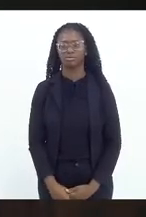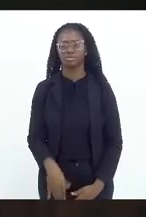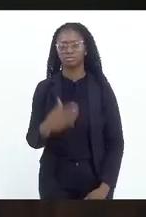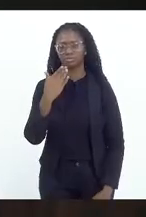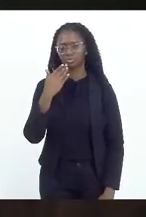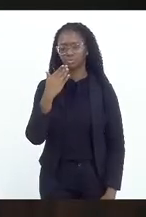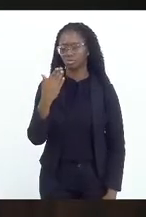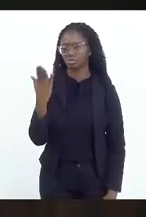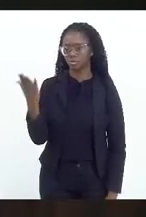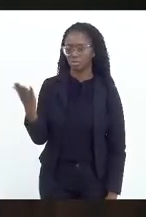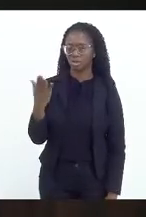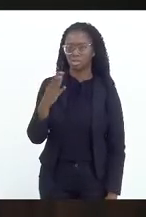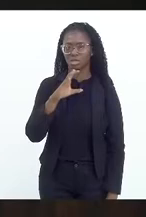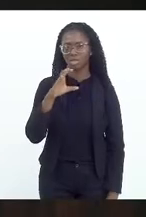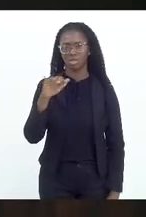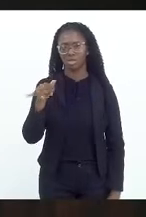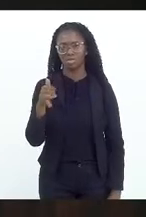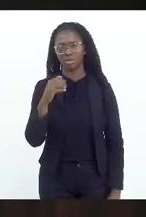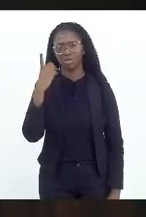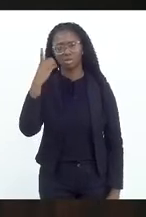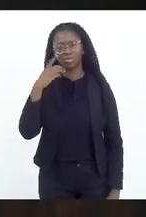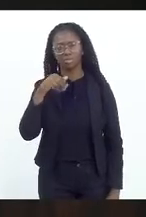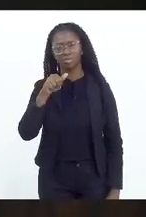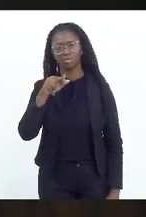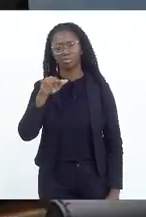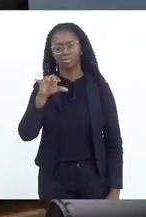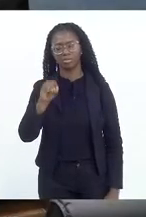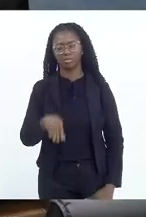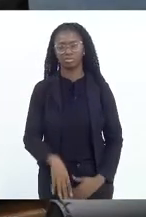CCJ, deputado Márcio Pacheco.